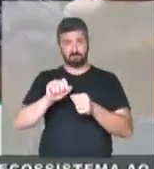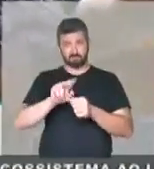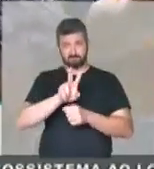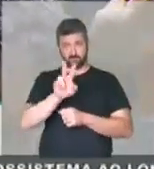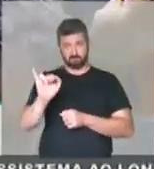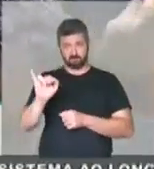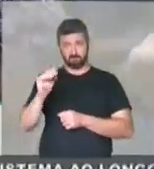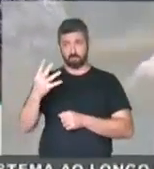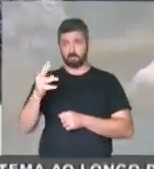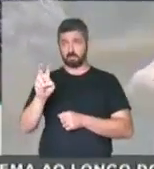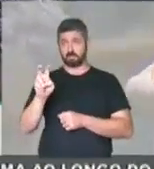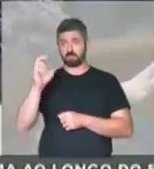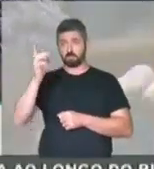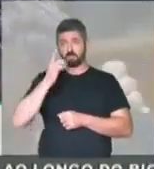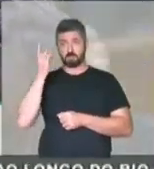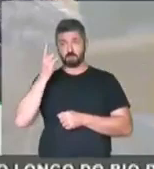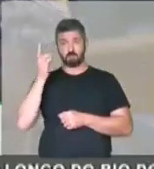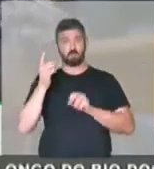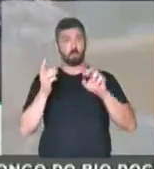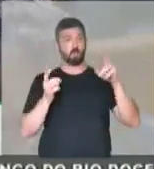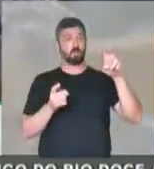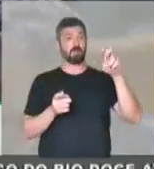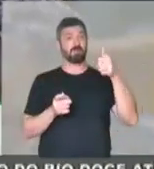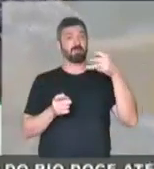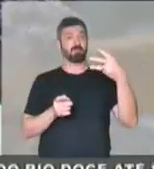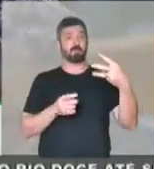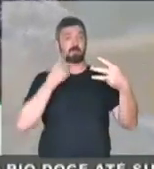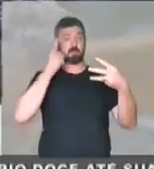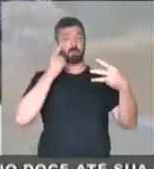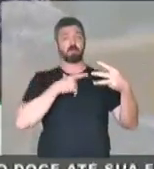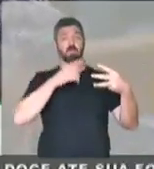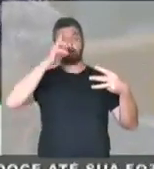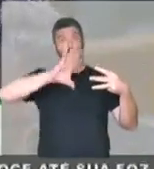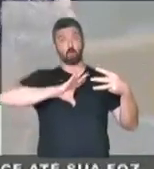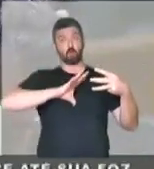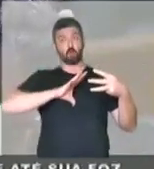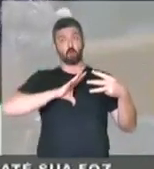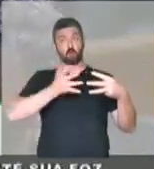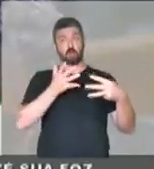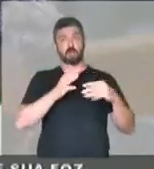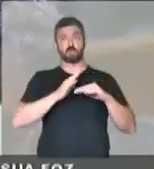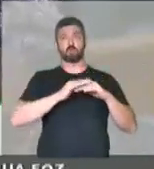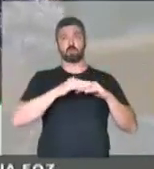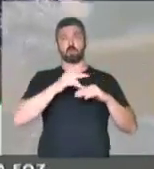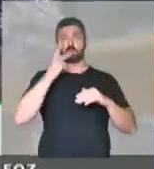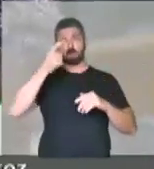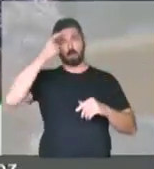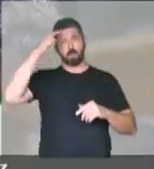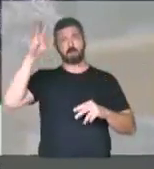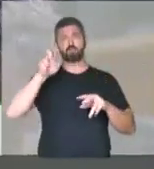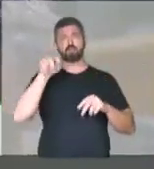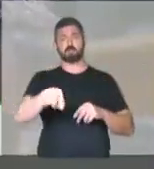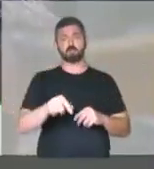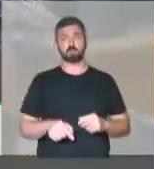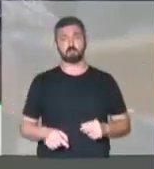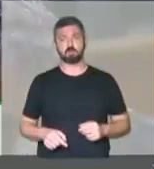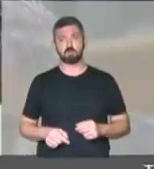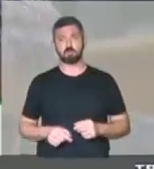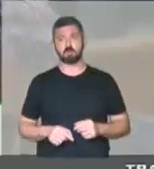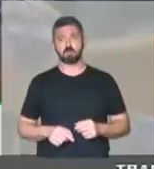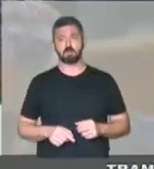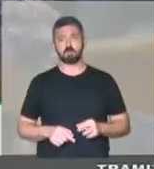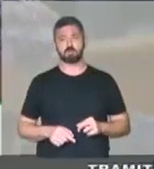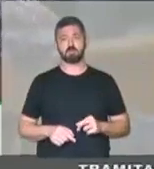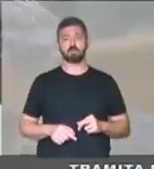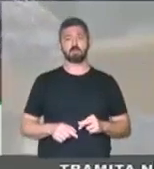por 45 deputados ou se os 513 vão ter a coragem mínima de dizer o que pensam sobre esse assunto.